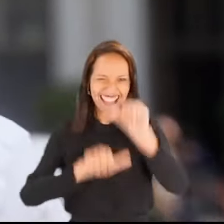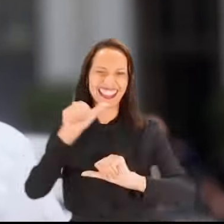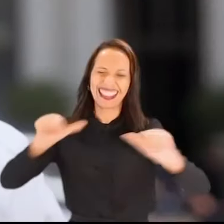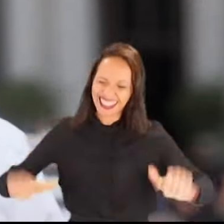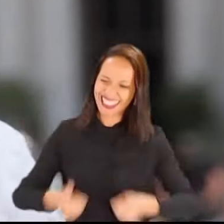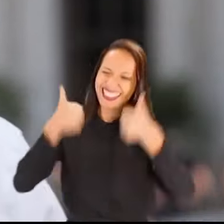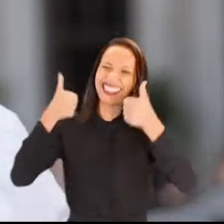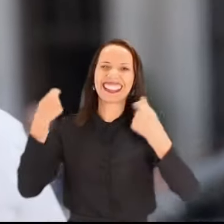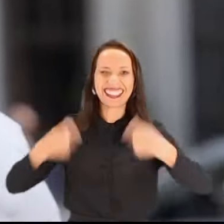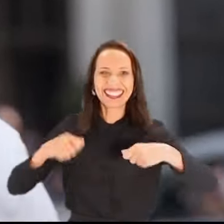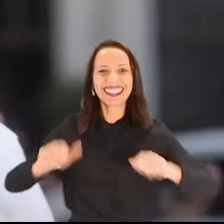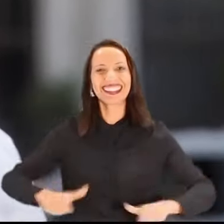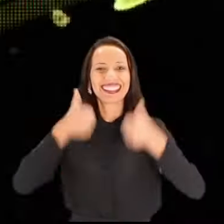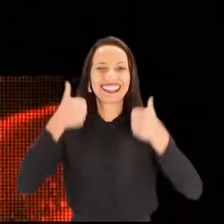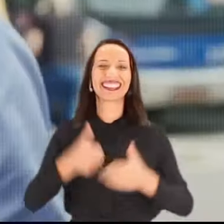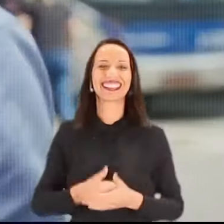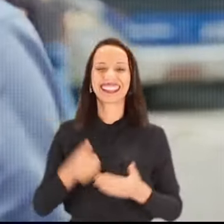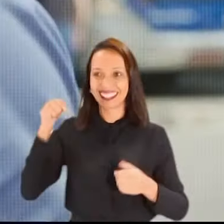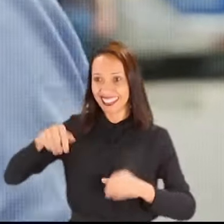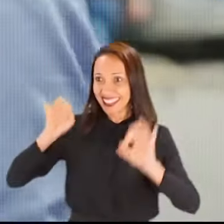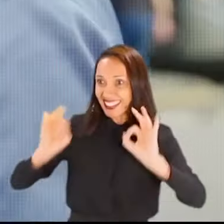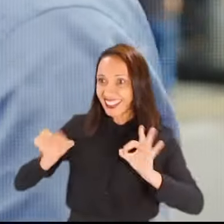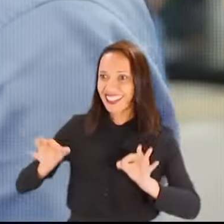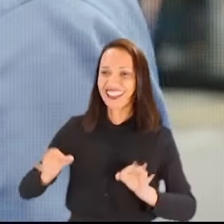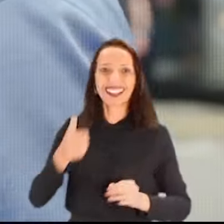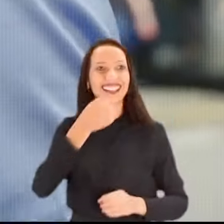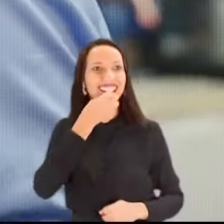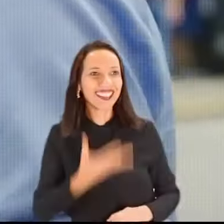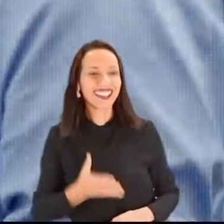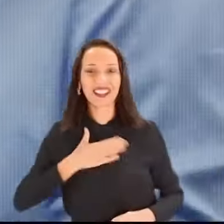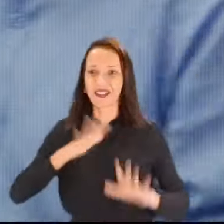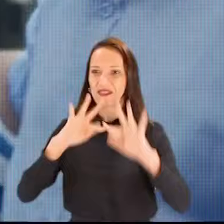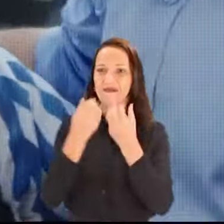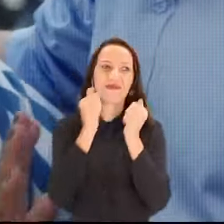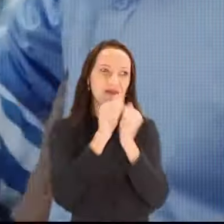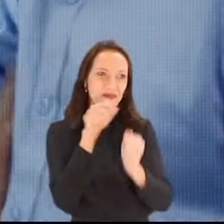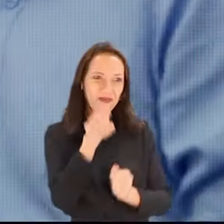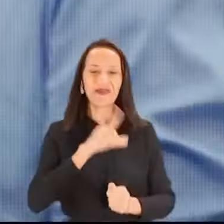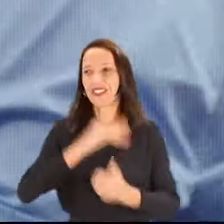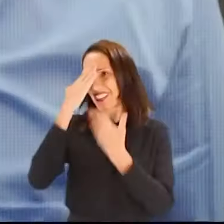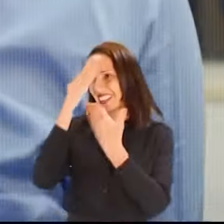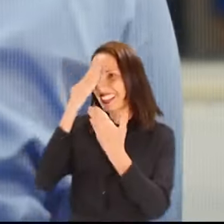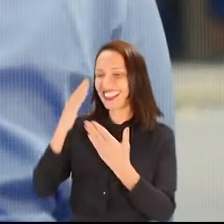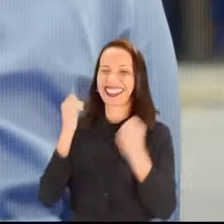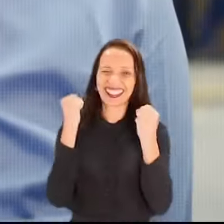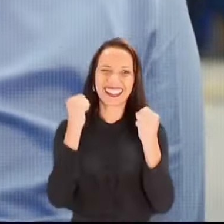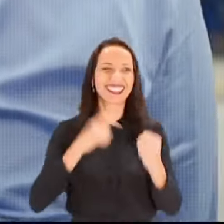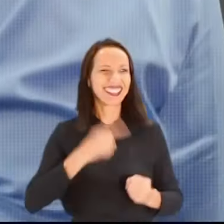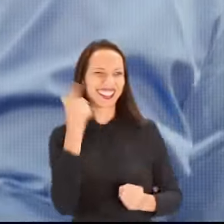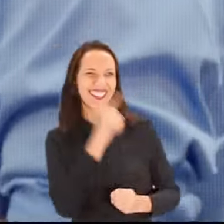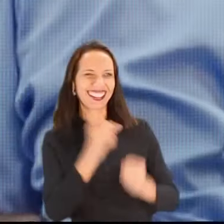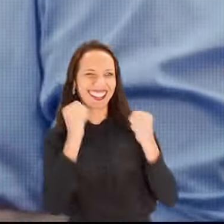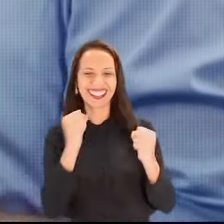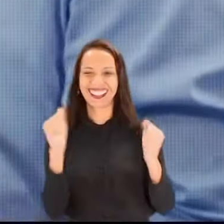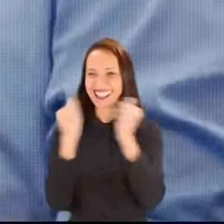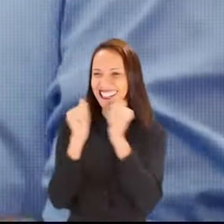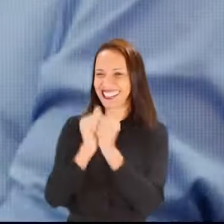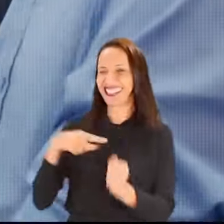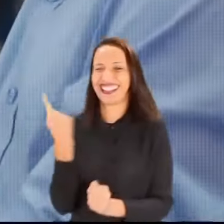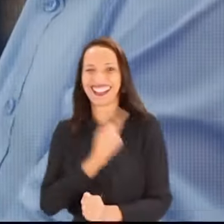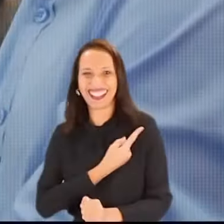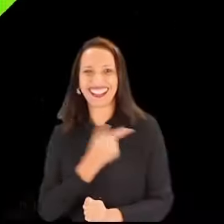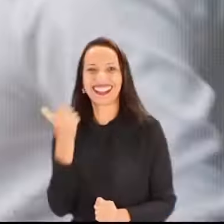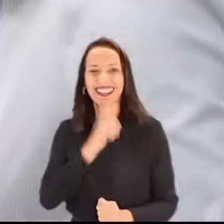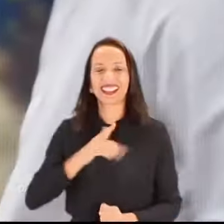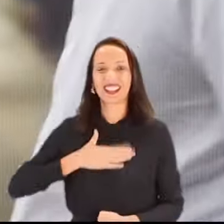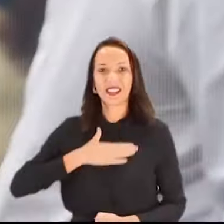e mudar o que tem que mudar. É aqui mesmo, gente? Tudo bem? Oh, minha família toda tá com você. Obrigado, viu, guerreira? Você vai ganhar. Tamo junto,